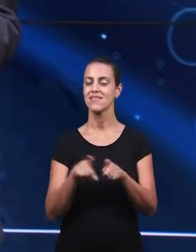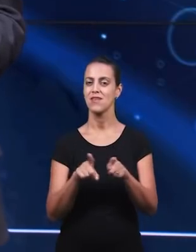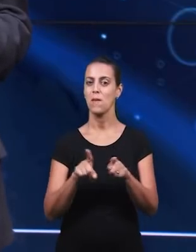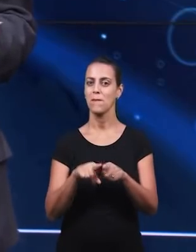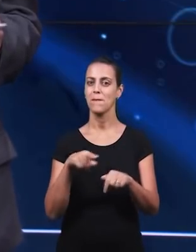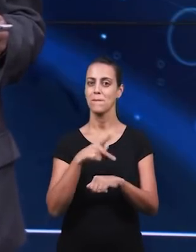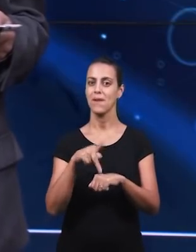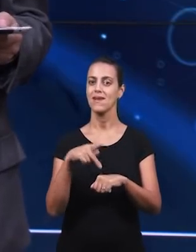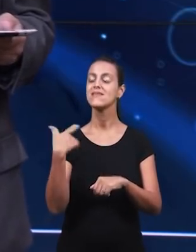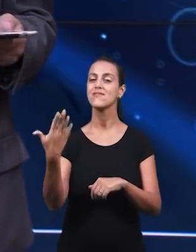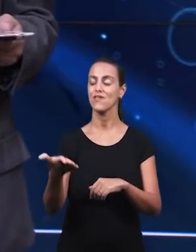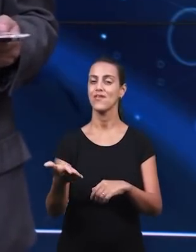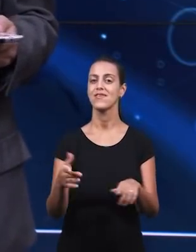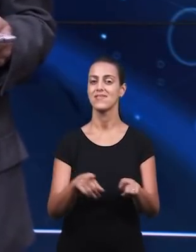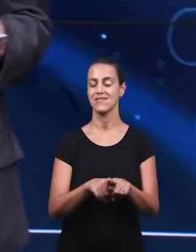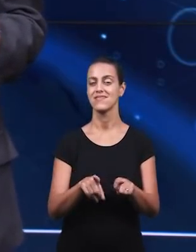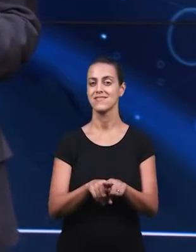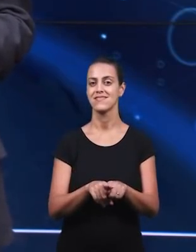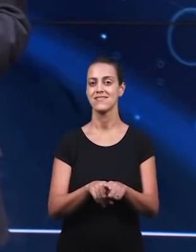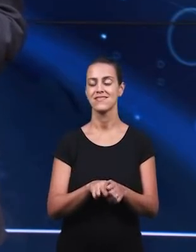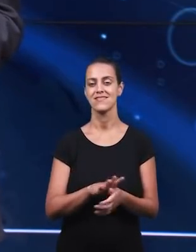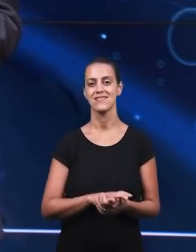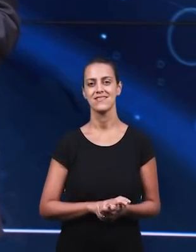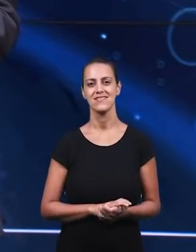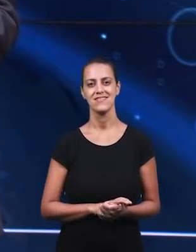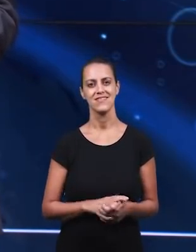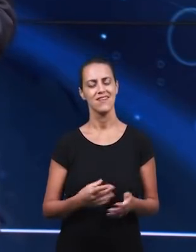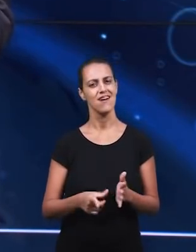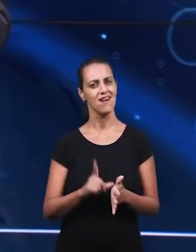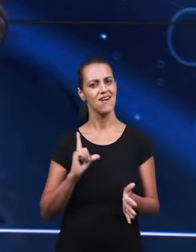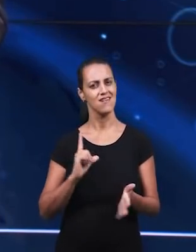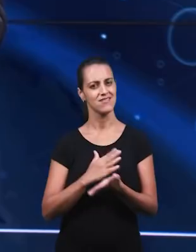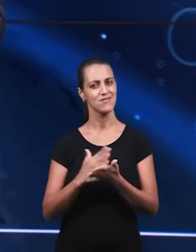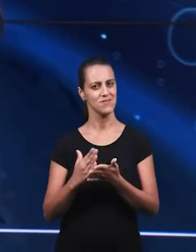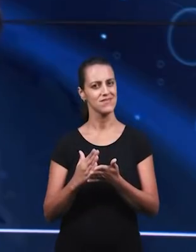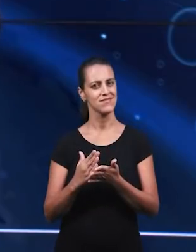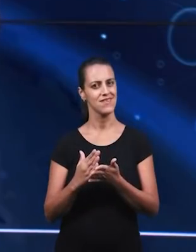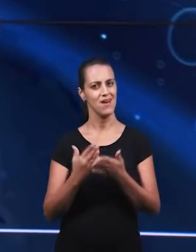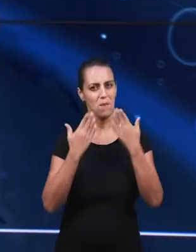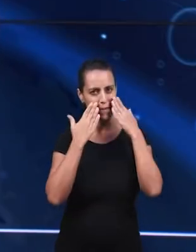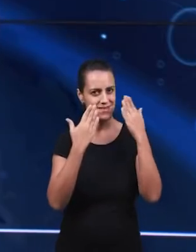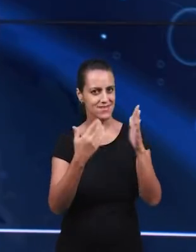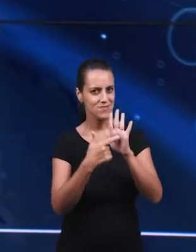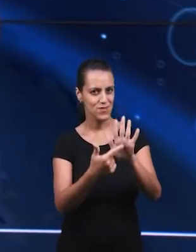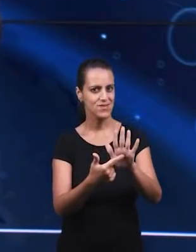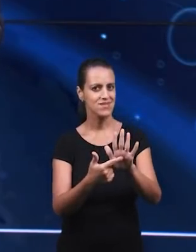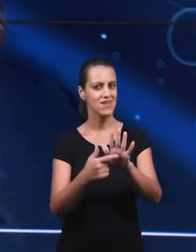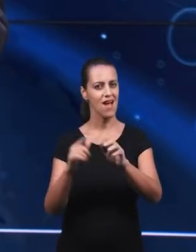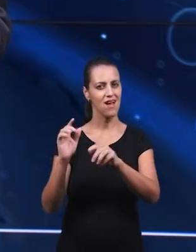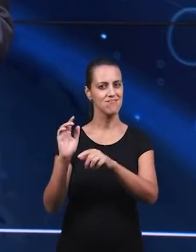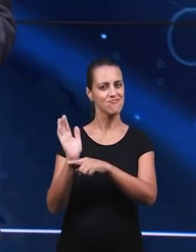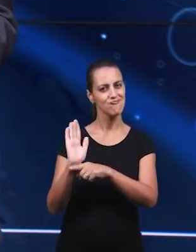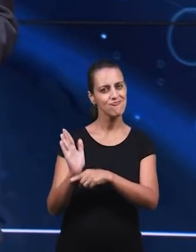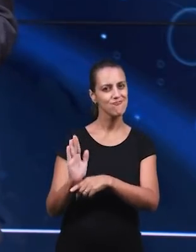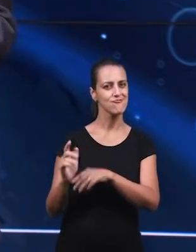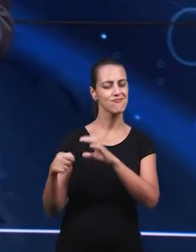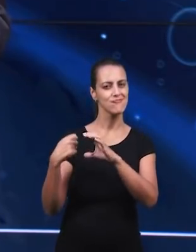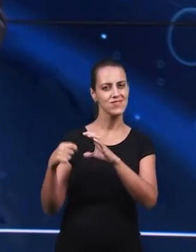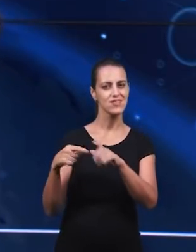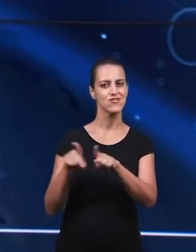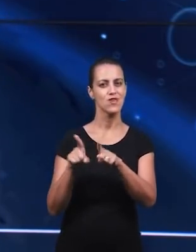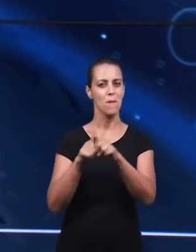do Brasil, ou seja, no exterior. E nós queremos, antes de iniciar a nossa apresentação dessas participações,